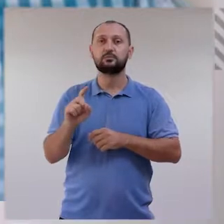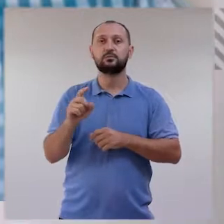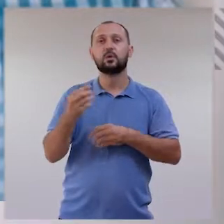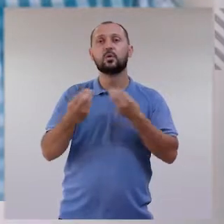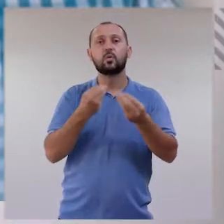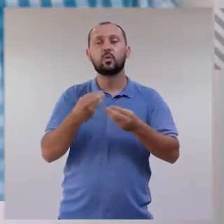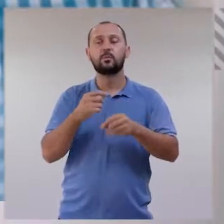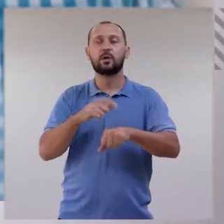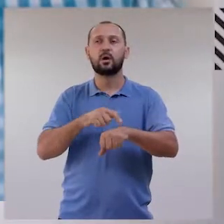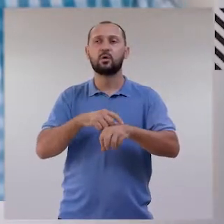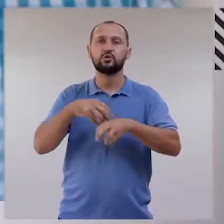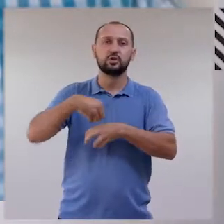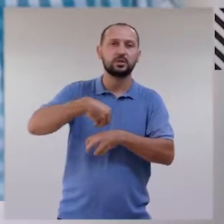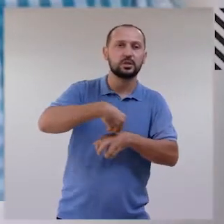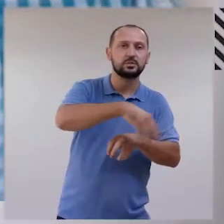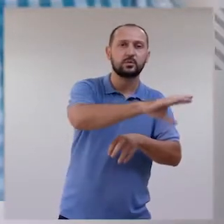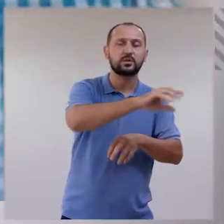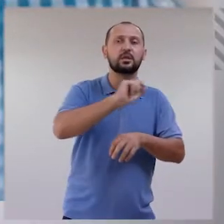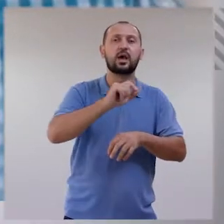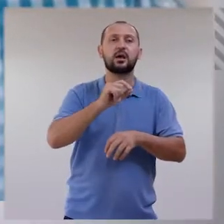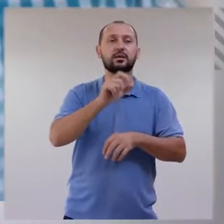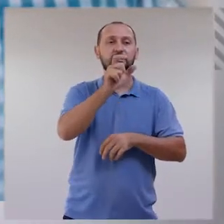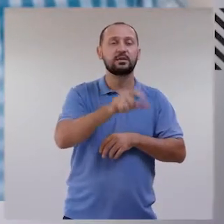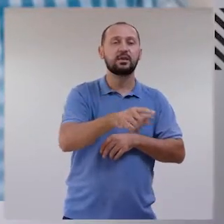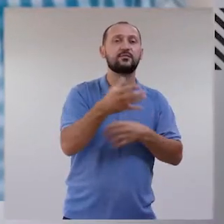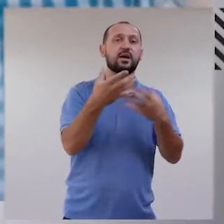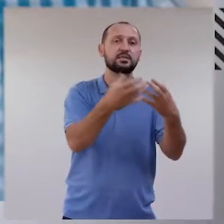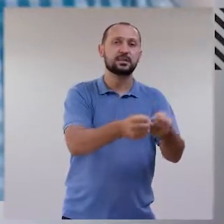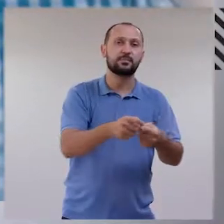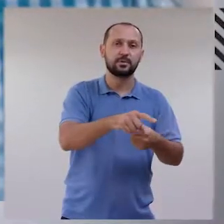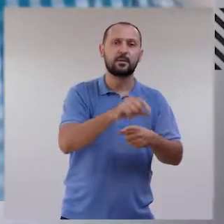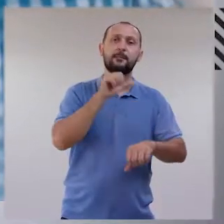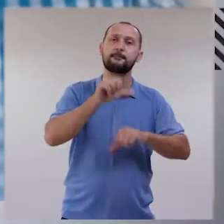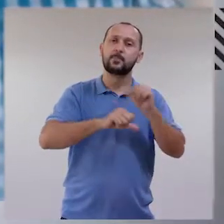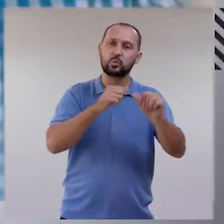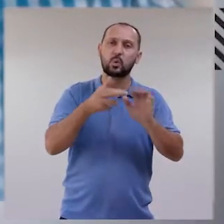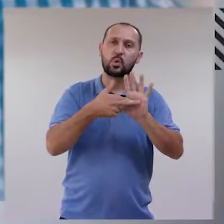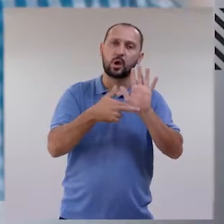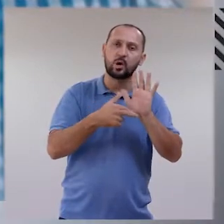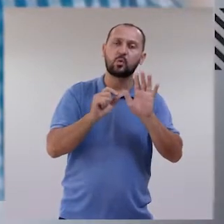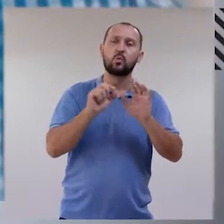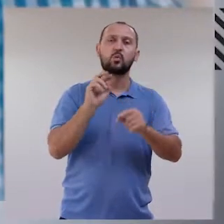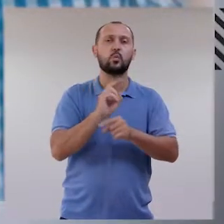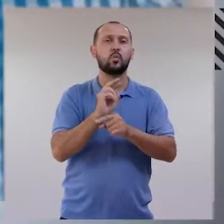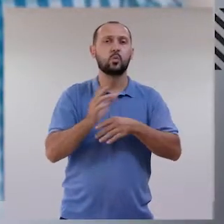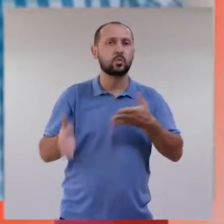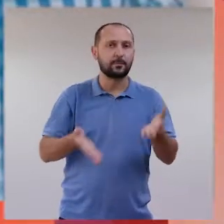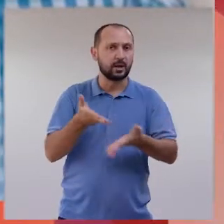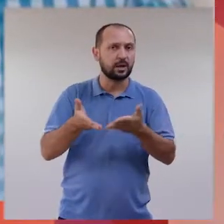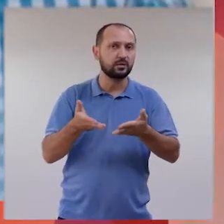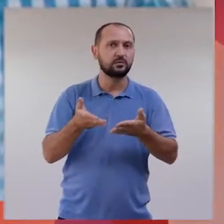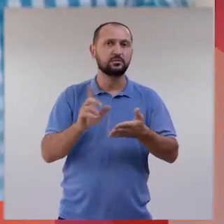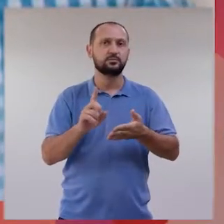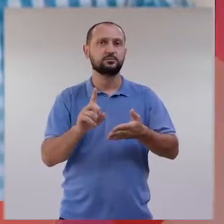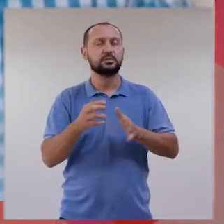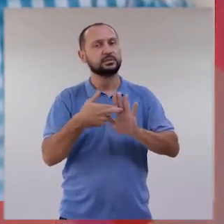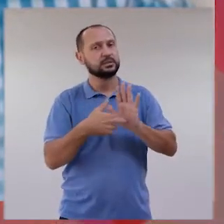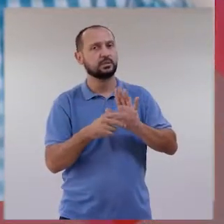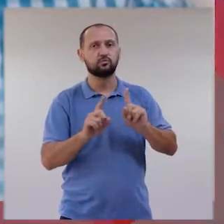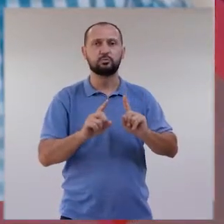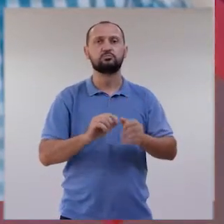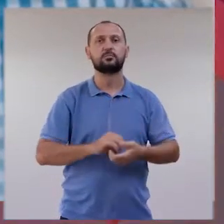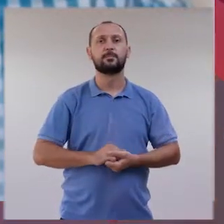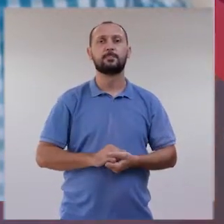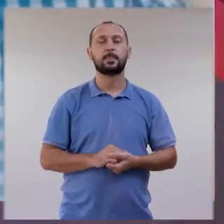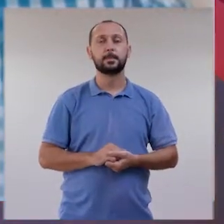do transporte, no sentido de quem vai receber esse órgão, mudou também algum tipo de tratamento? Mudaram